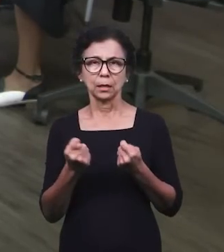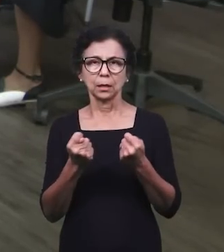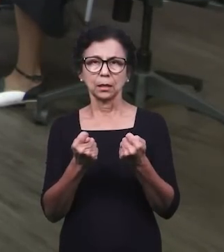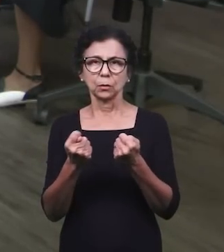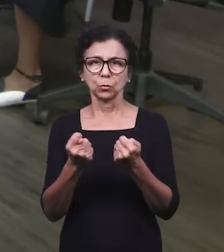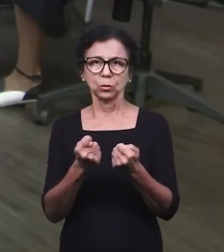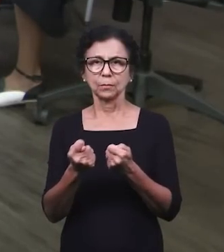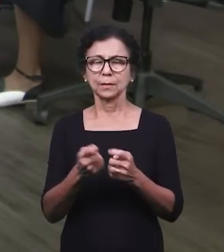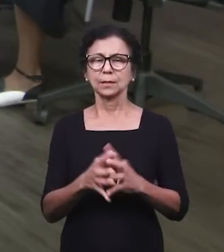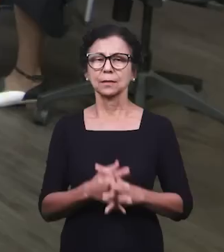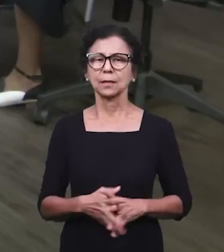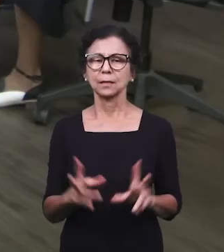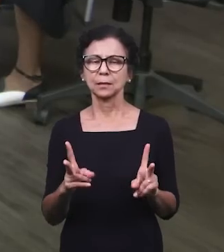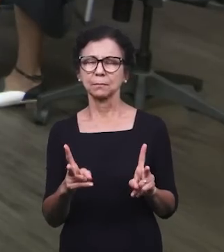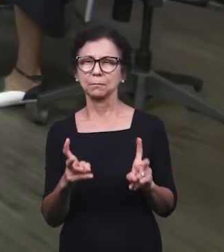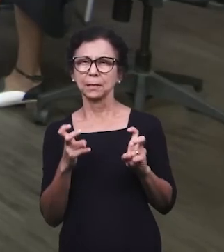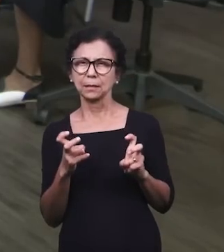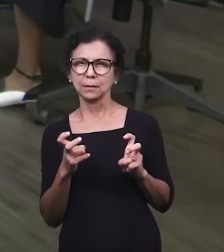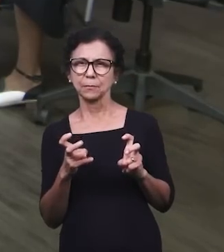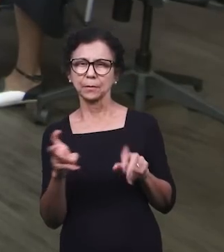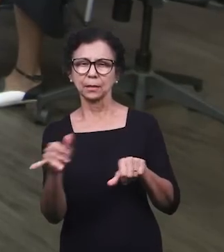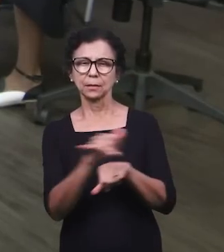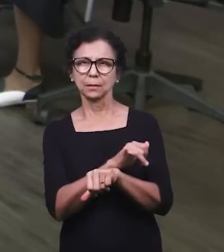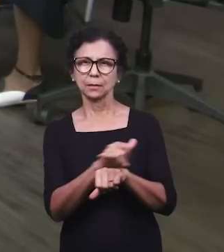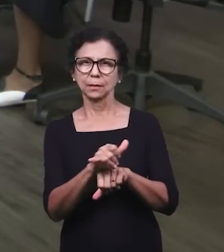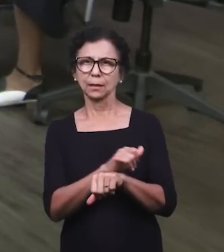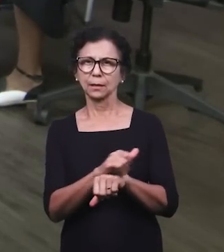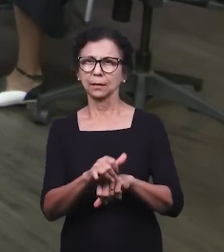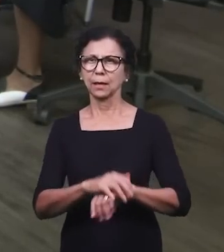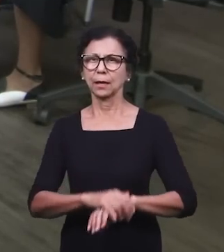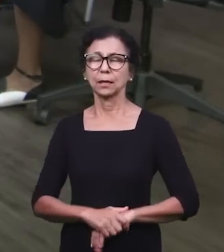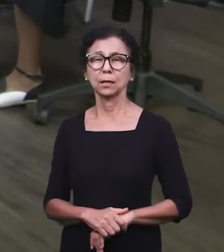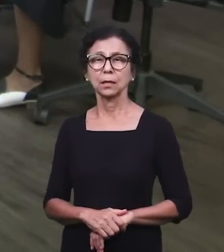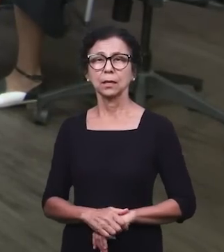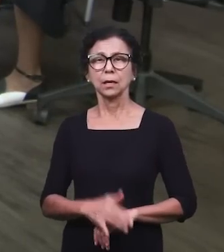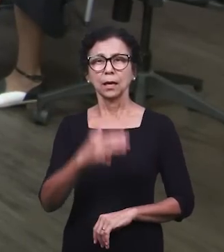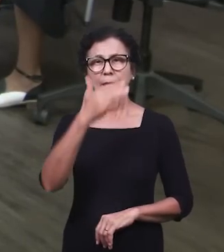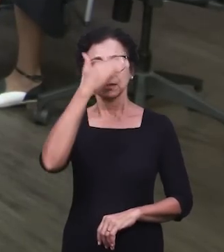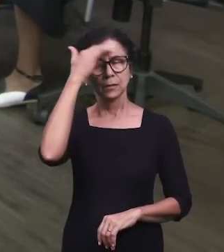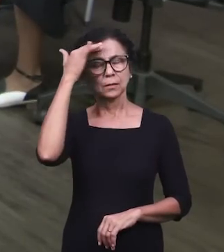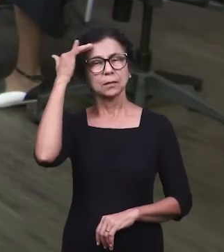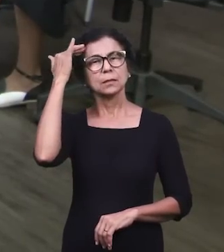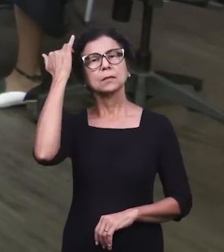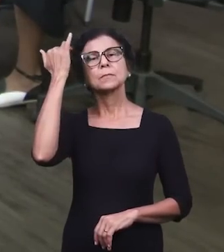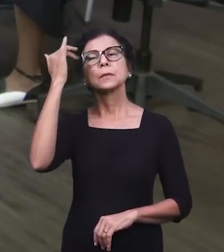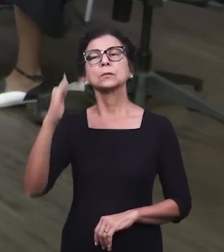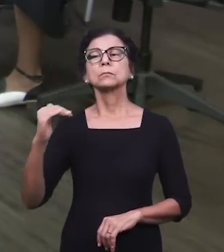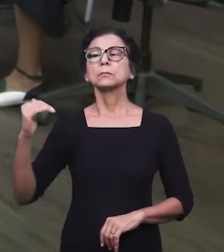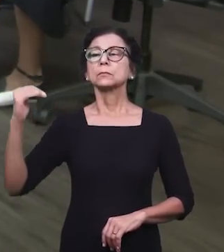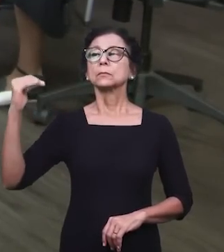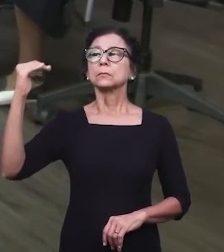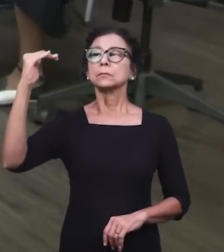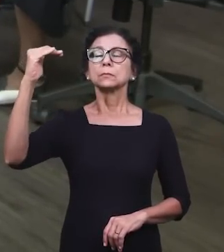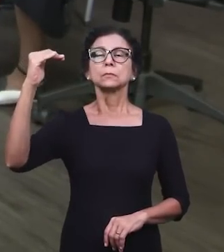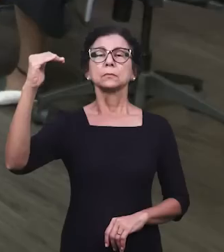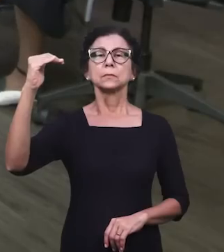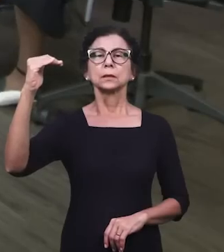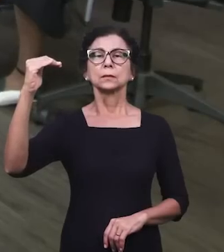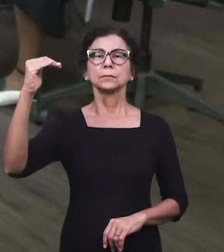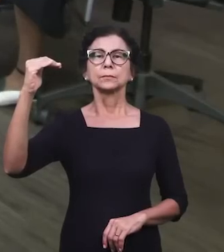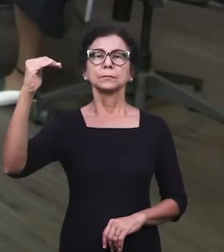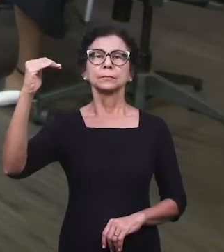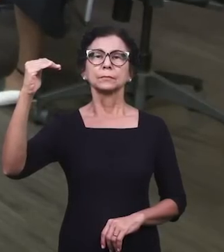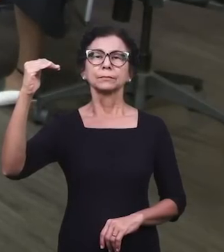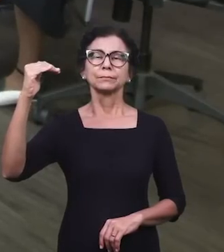que estão aí pegando muita gente vivendo acima do padrão de vida que ela possui, porque está sempre caindo nessas